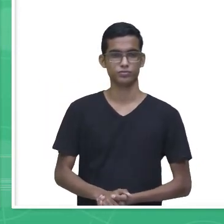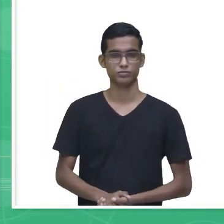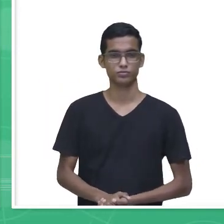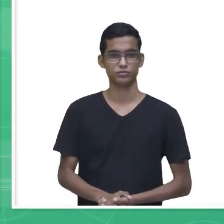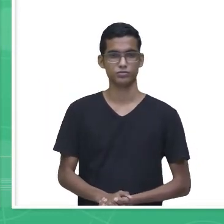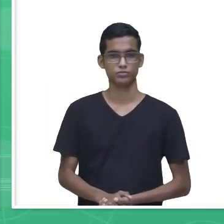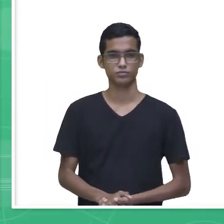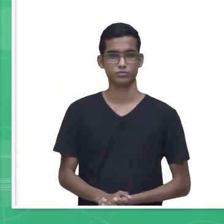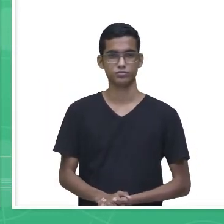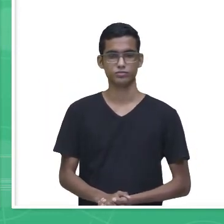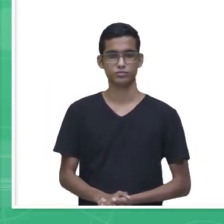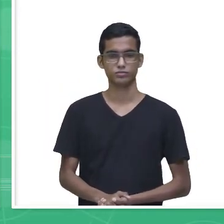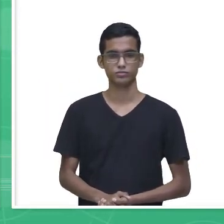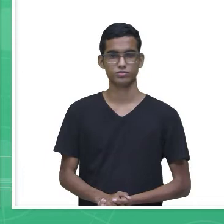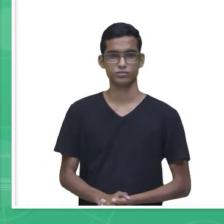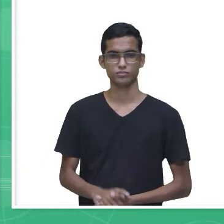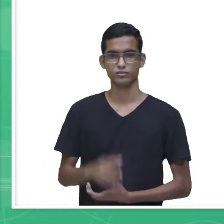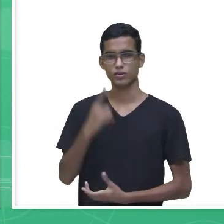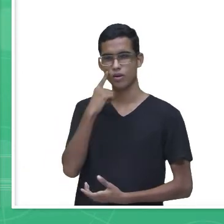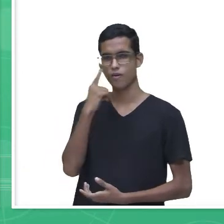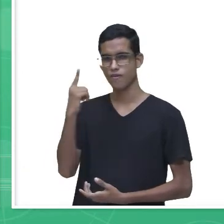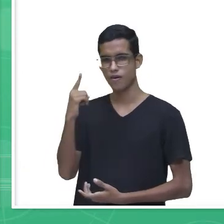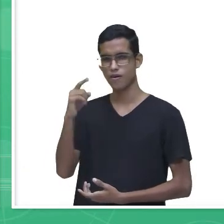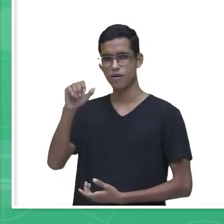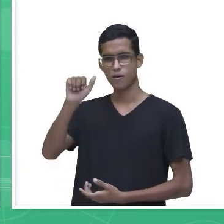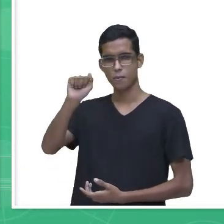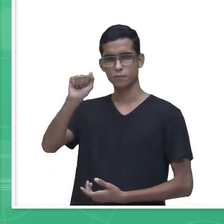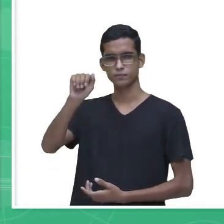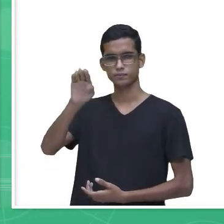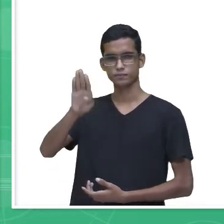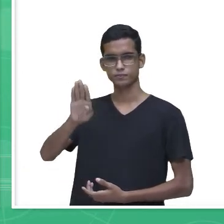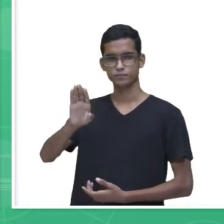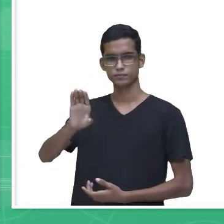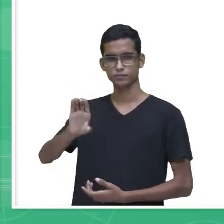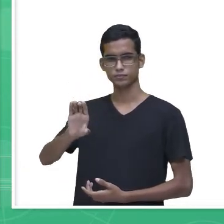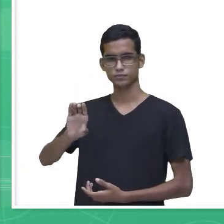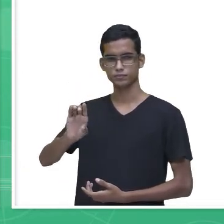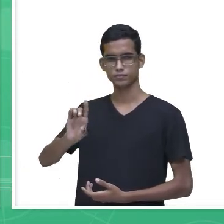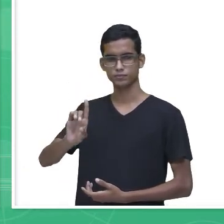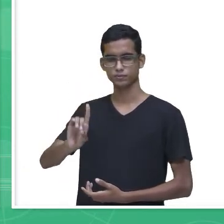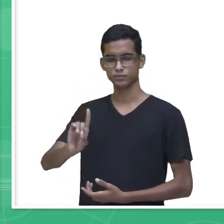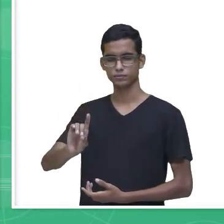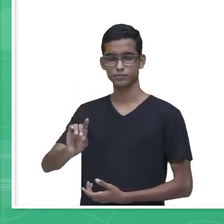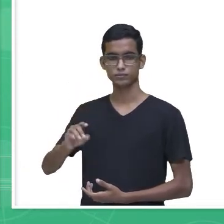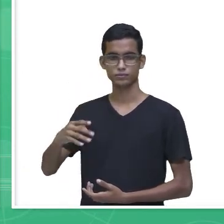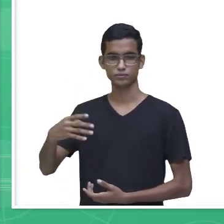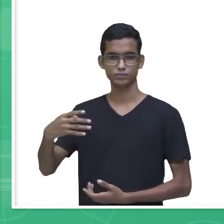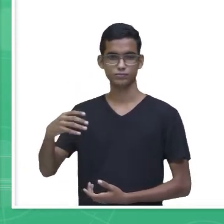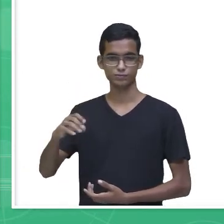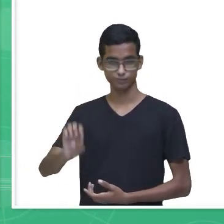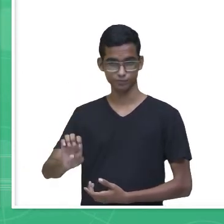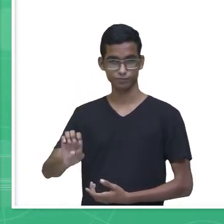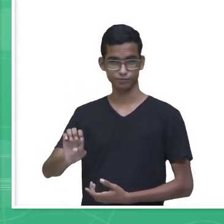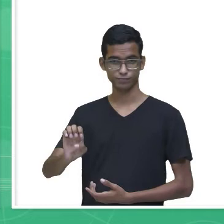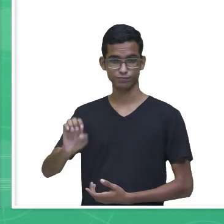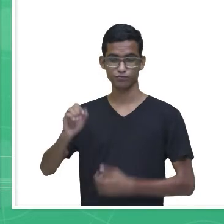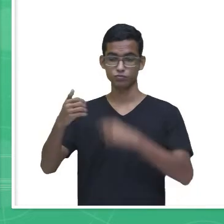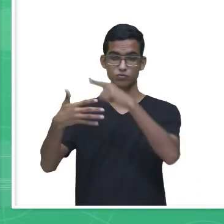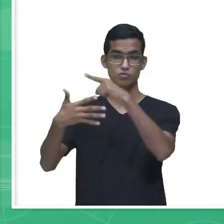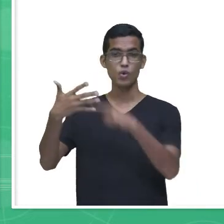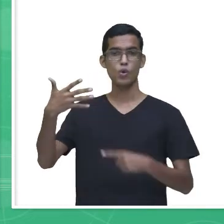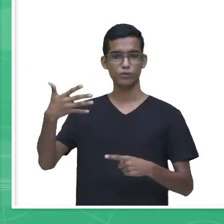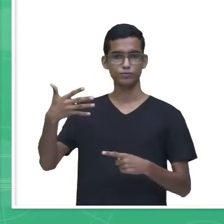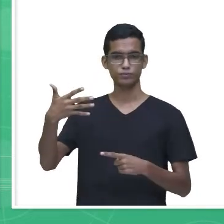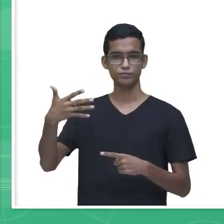as alternativas. Veja só que você vai pegar aqui, né, as palavras que vão dar sentido